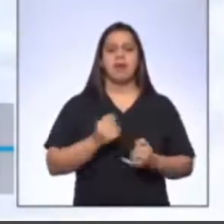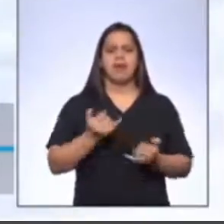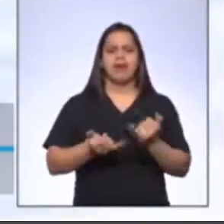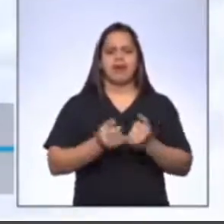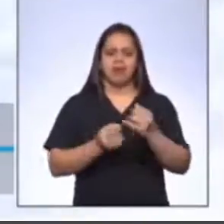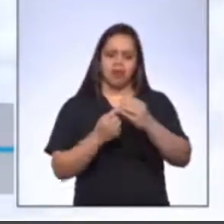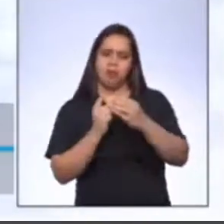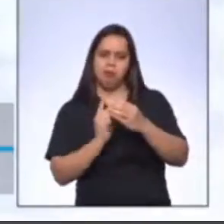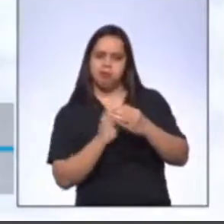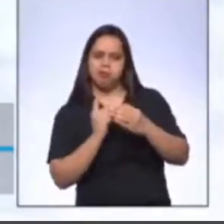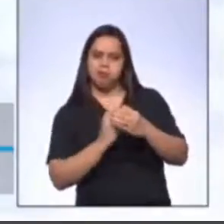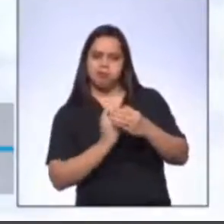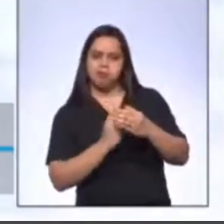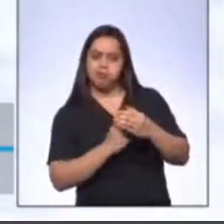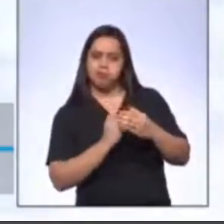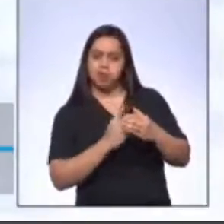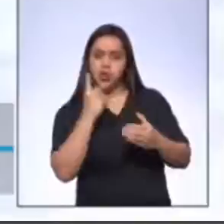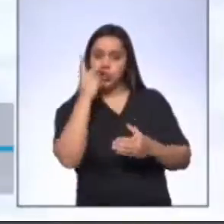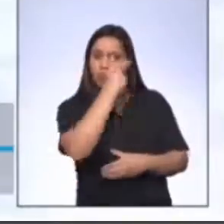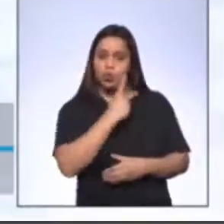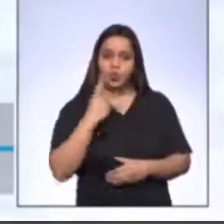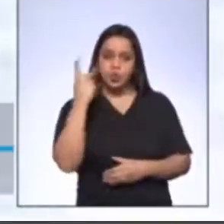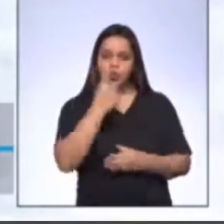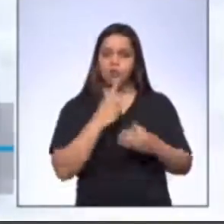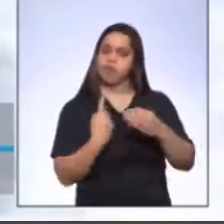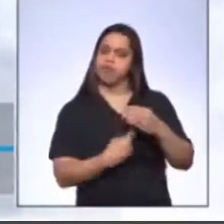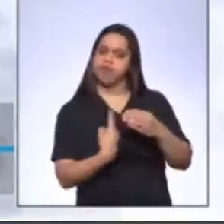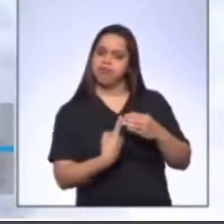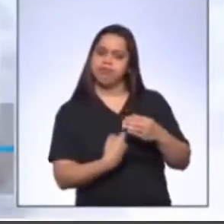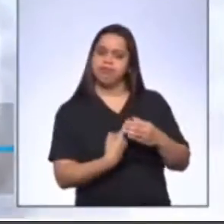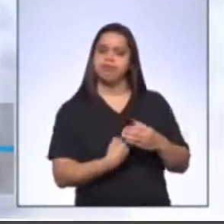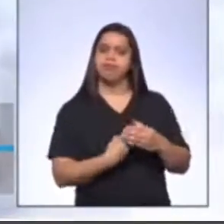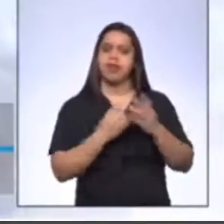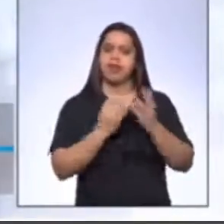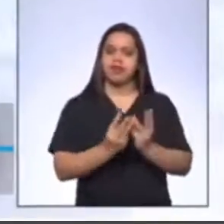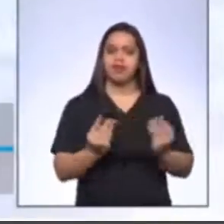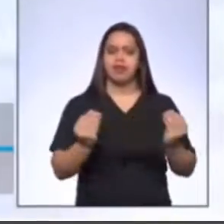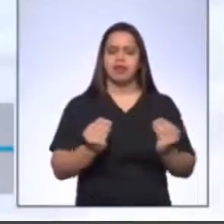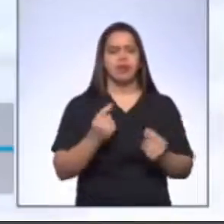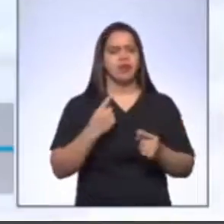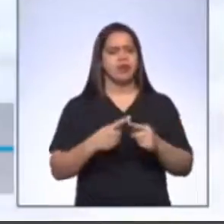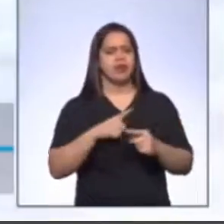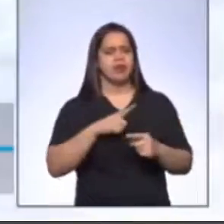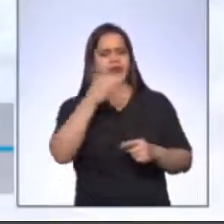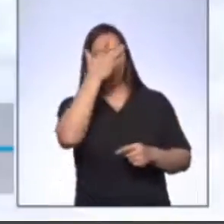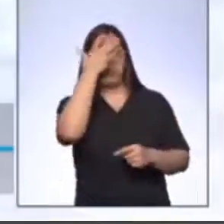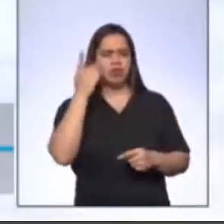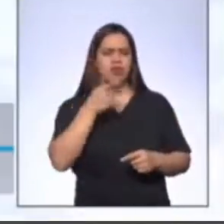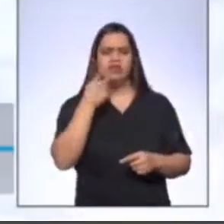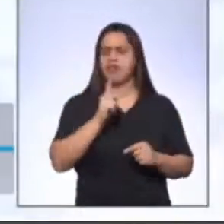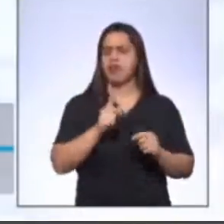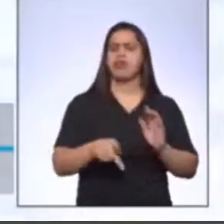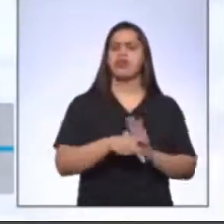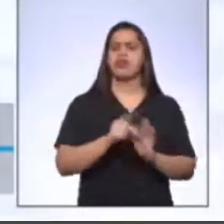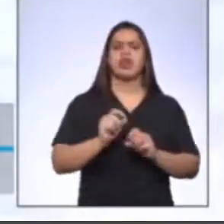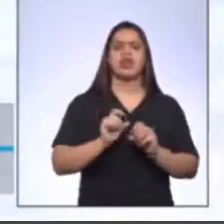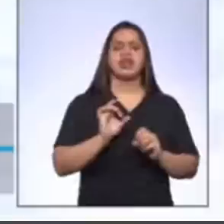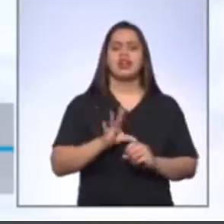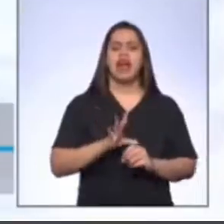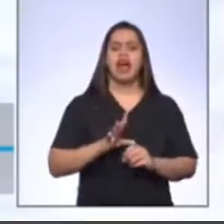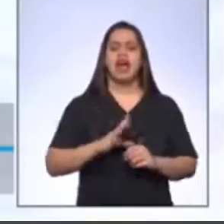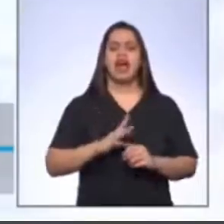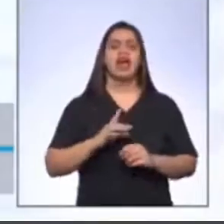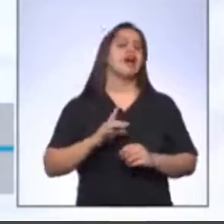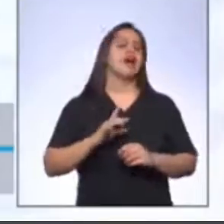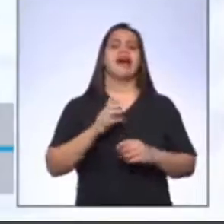um liquidificador até por duas horas tem gente fala assim a a digestão dura duas horas mentira duas horas é só no estômago